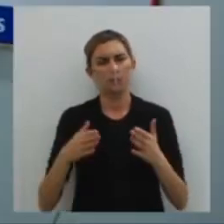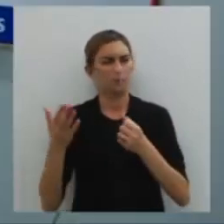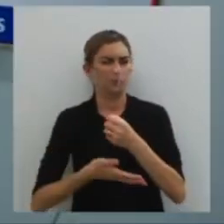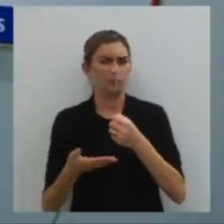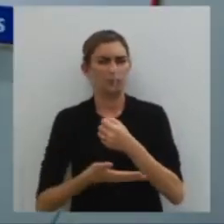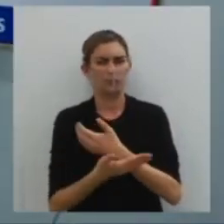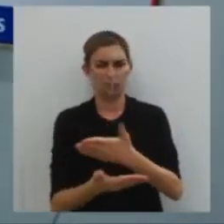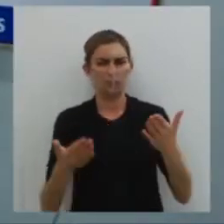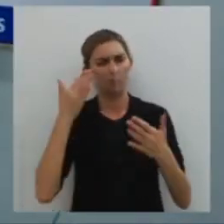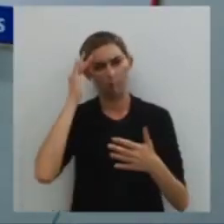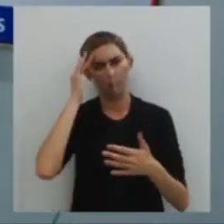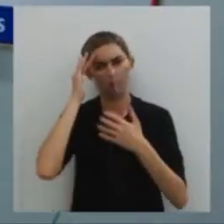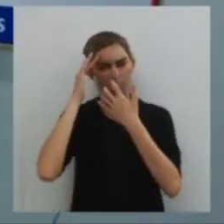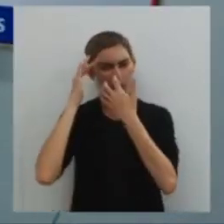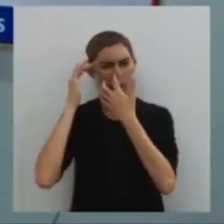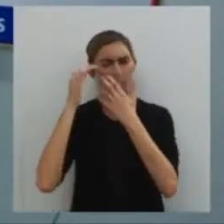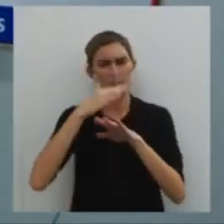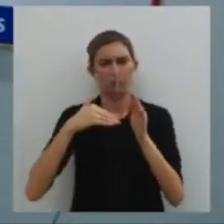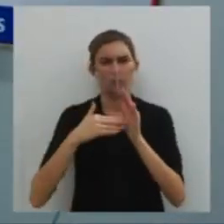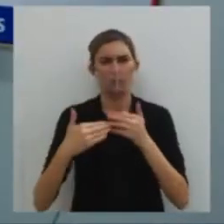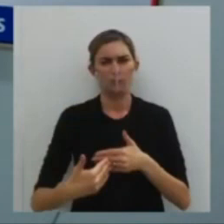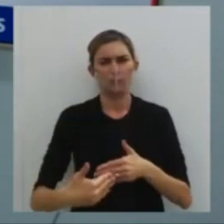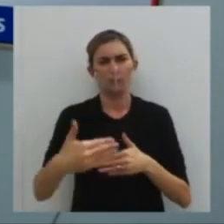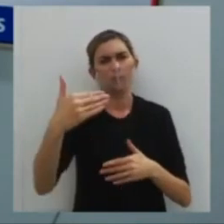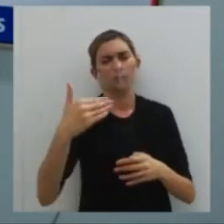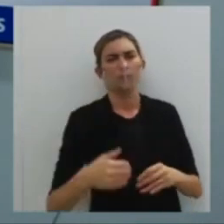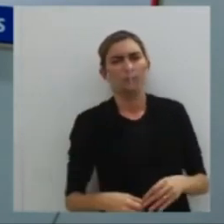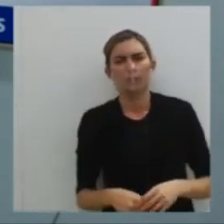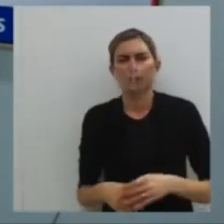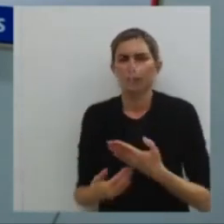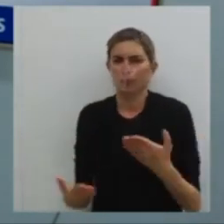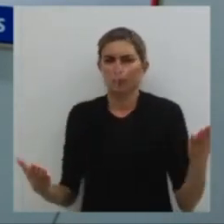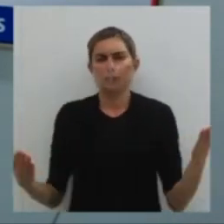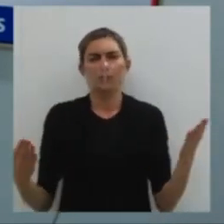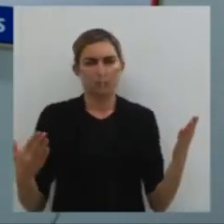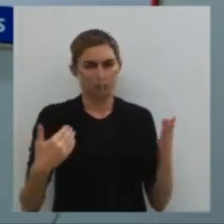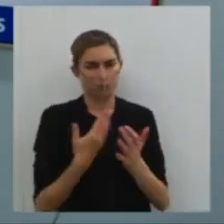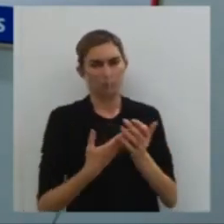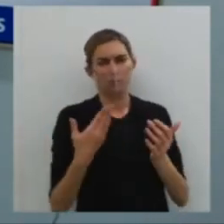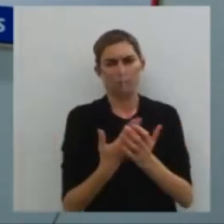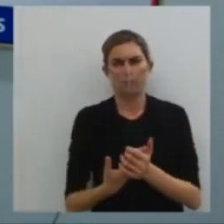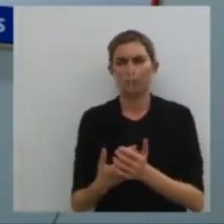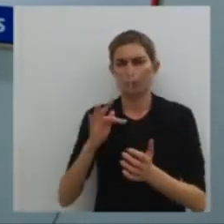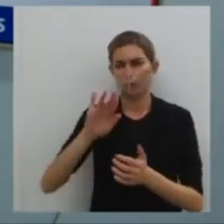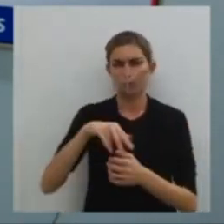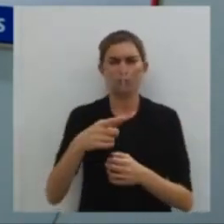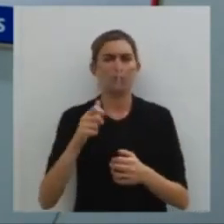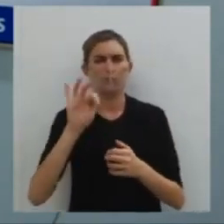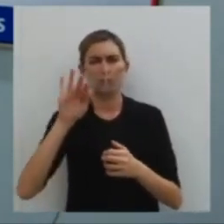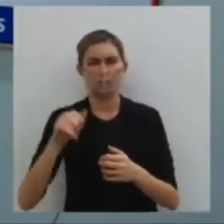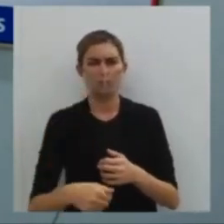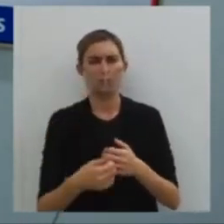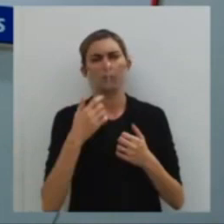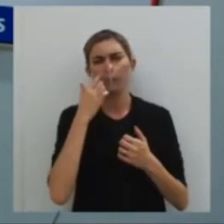basilar para você entender tudo daqui para frente em todas as funções que você vai estudar. Função afim,